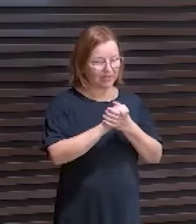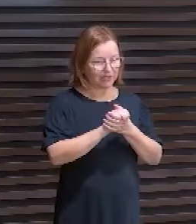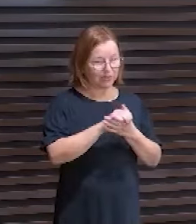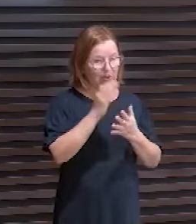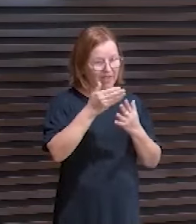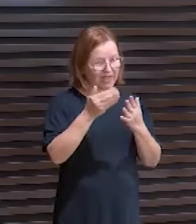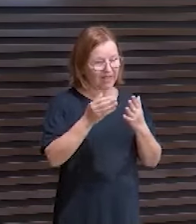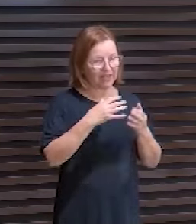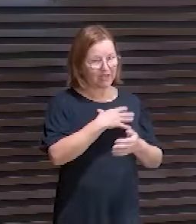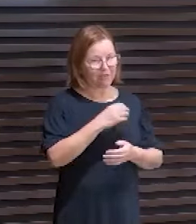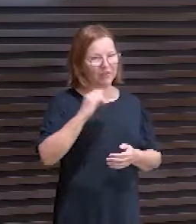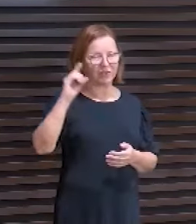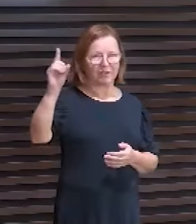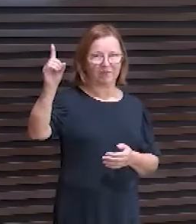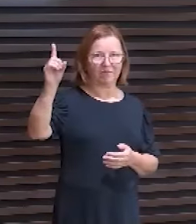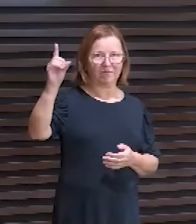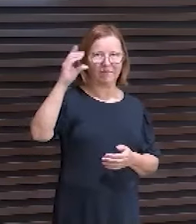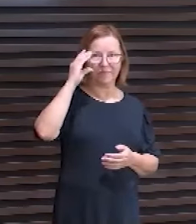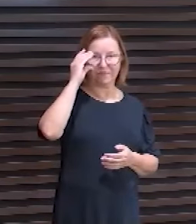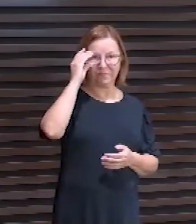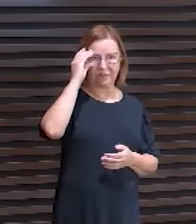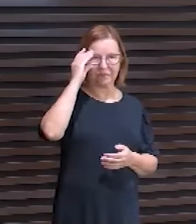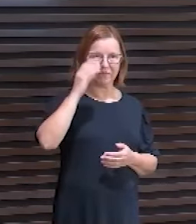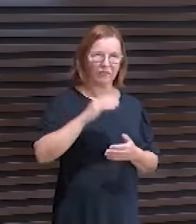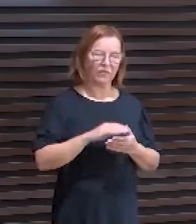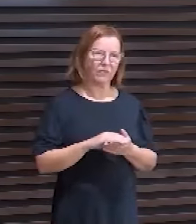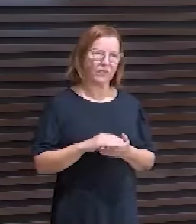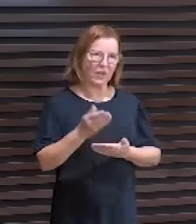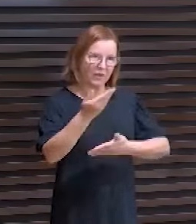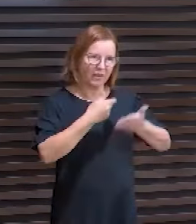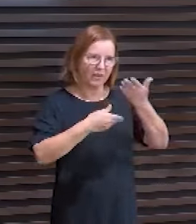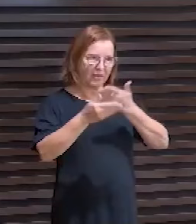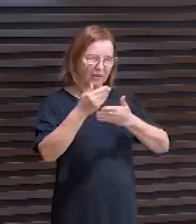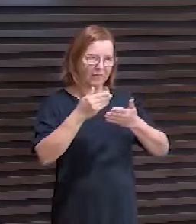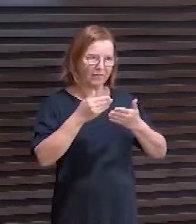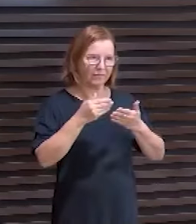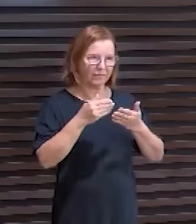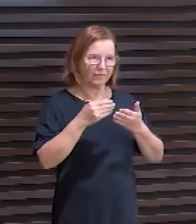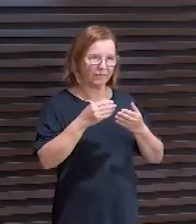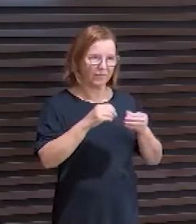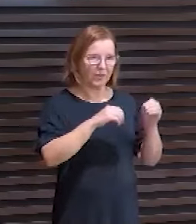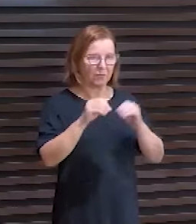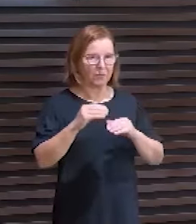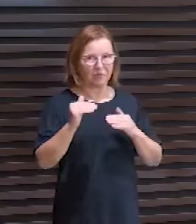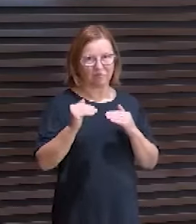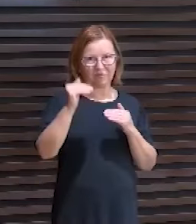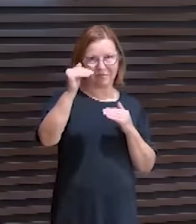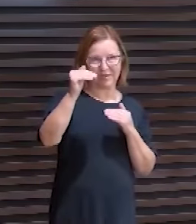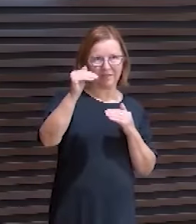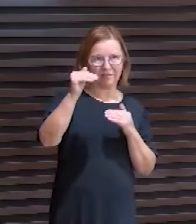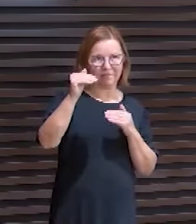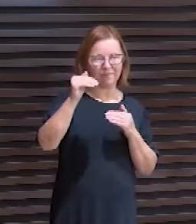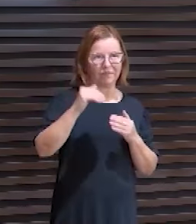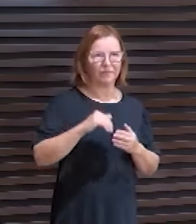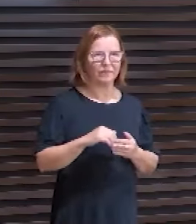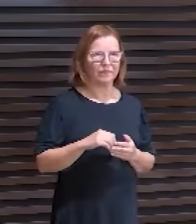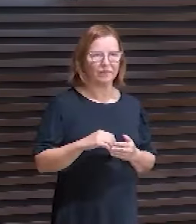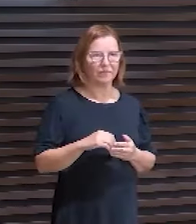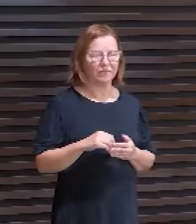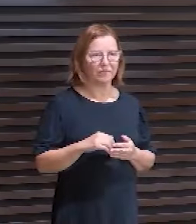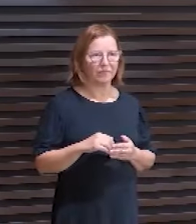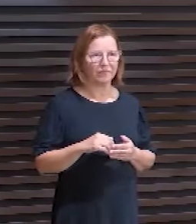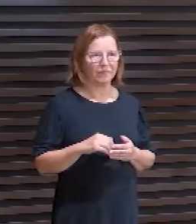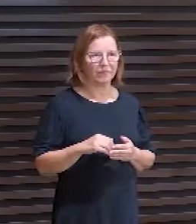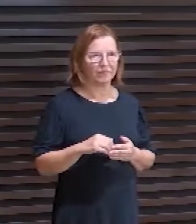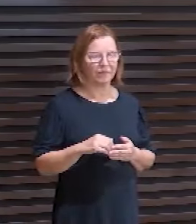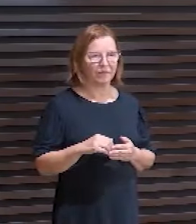quando o casamento entre filhos de Deus os relacionamentos mudam de nível sai o conflito e entra o